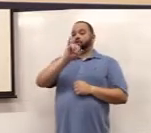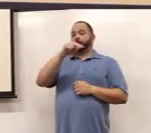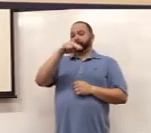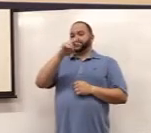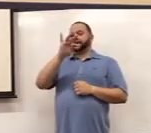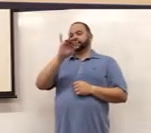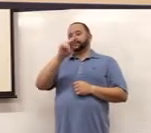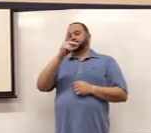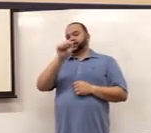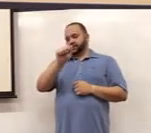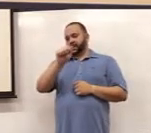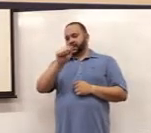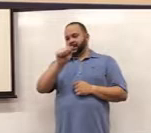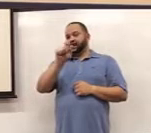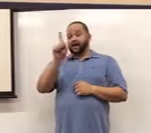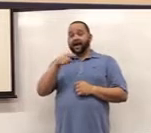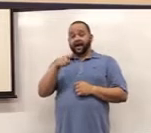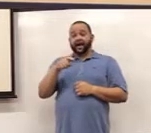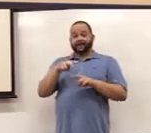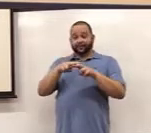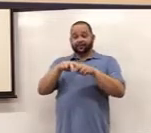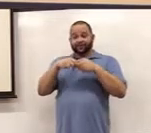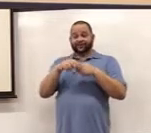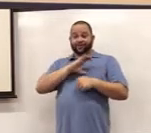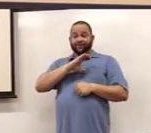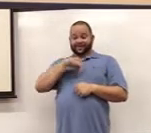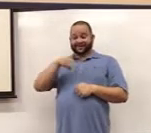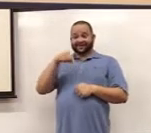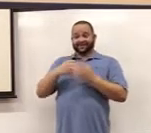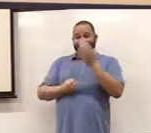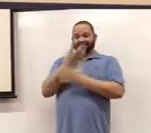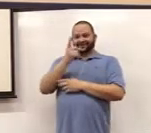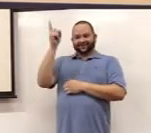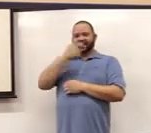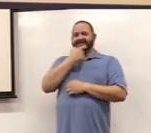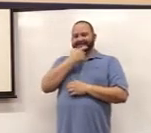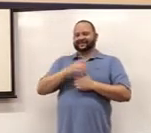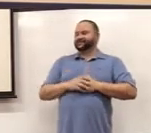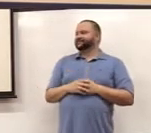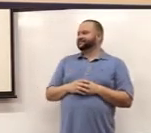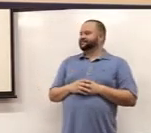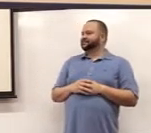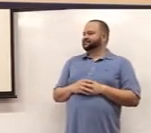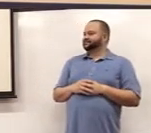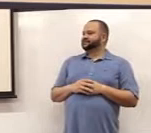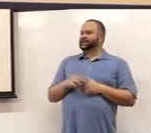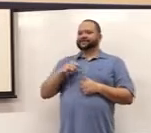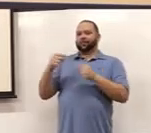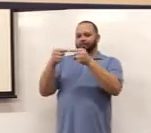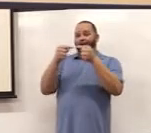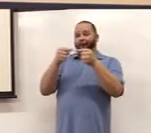Coríntia, que ele fala, a região, é a que dá nome pro time mesmo. É essa aqui. Então, tem até essa relação